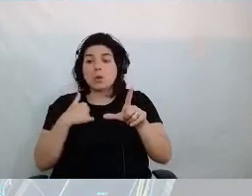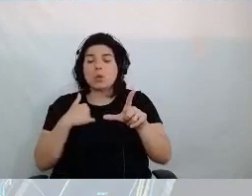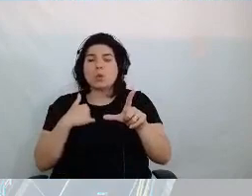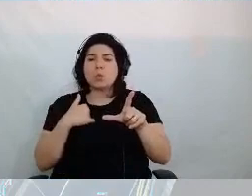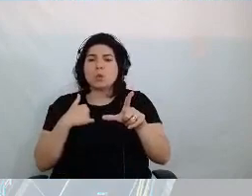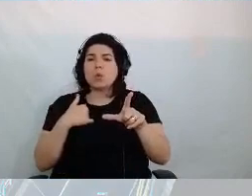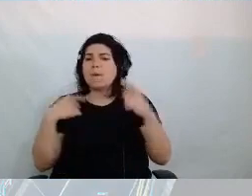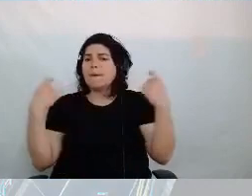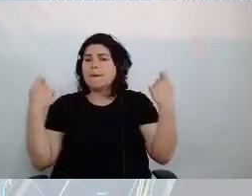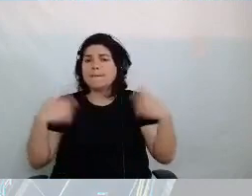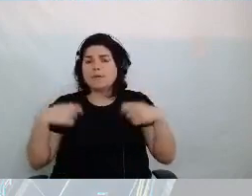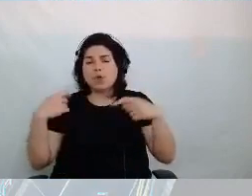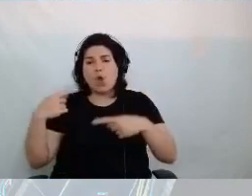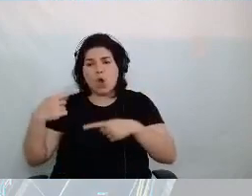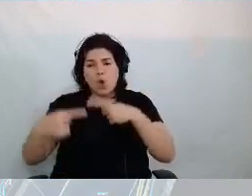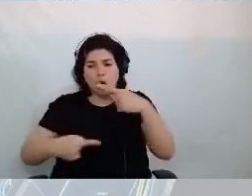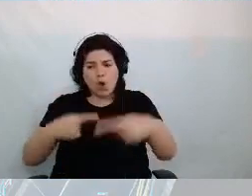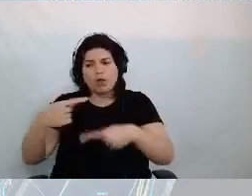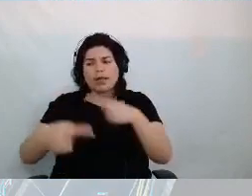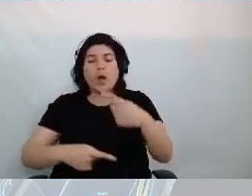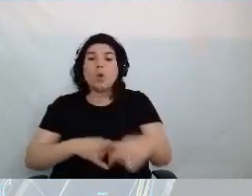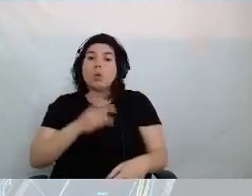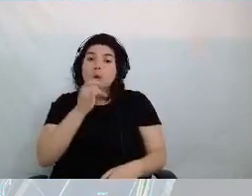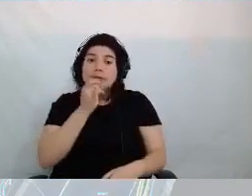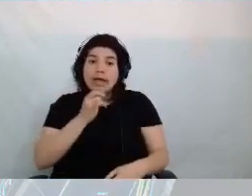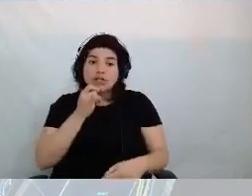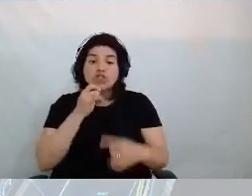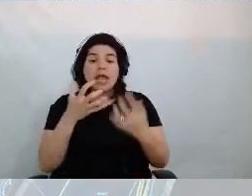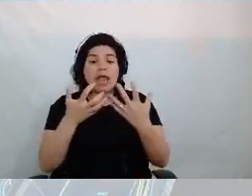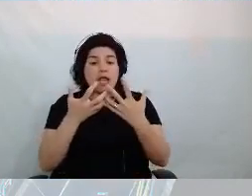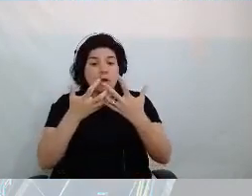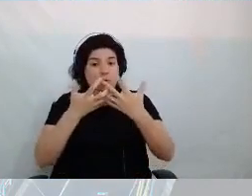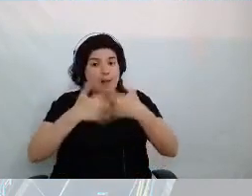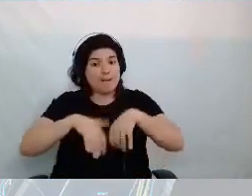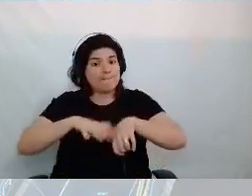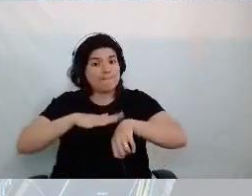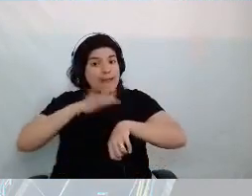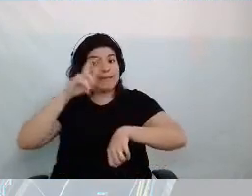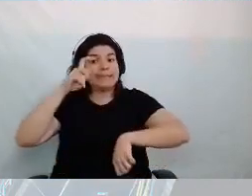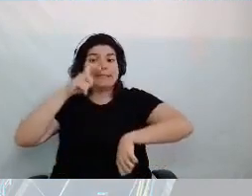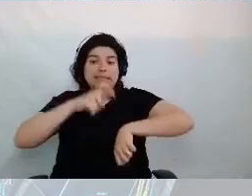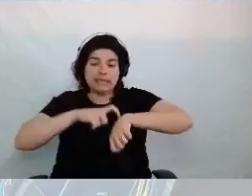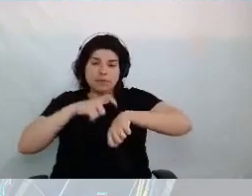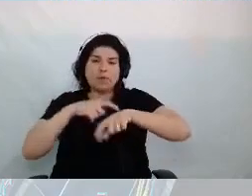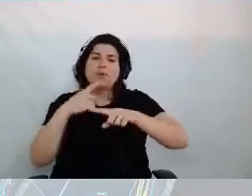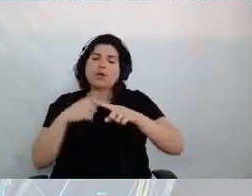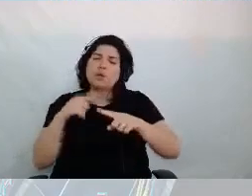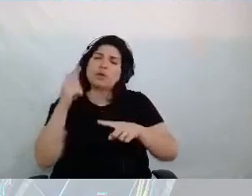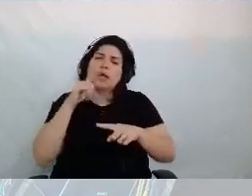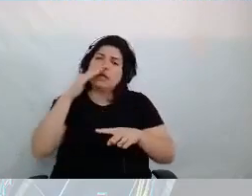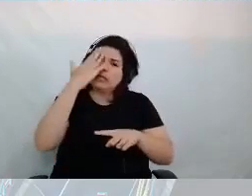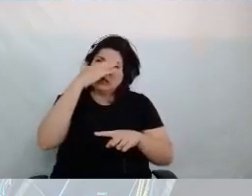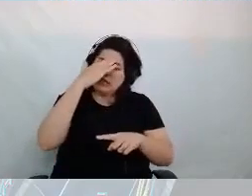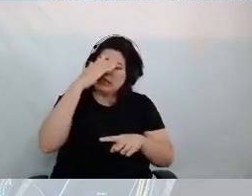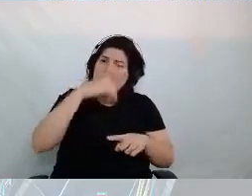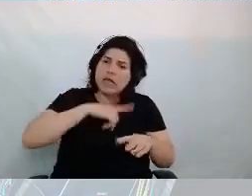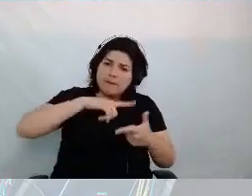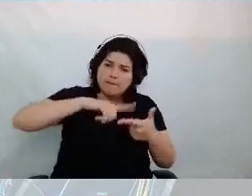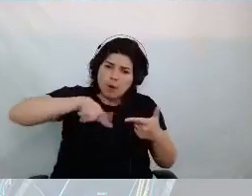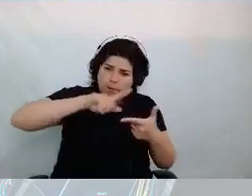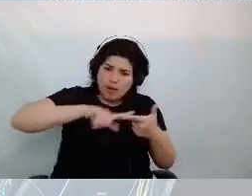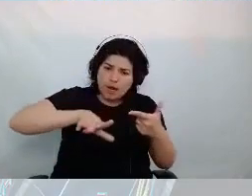preciso rodar o teste, executar por um maior tempo, para conseguir entender se há alguma degradação